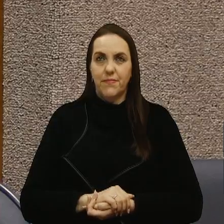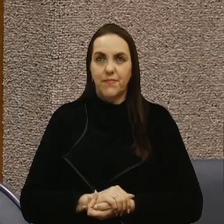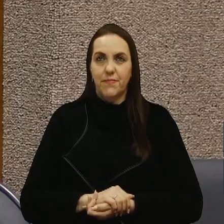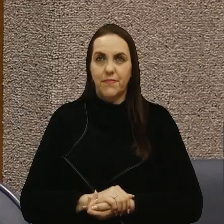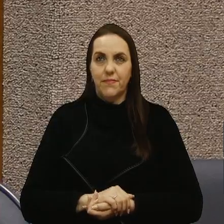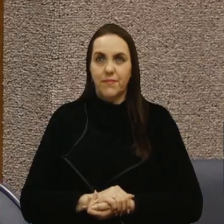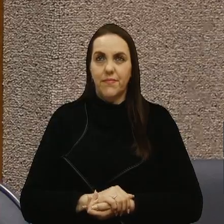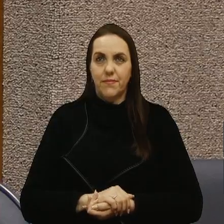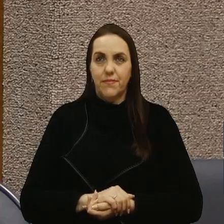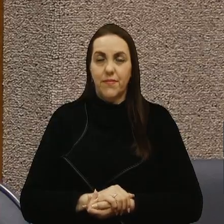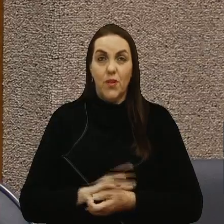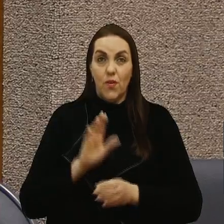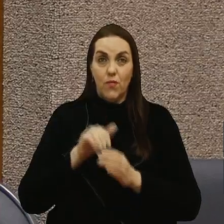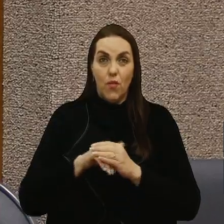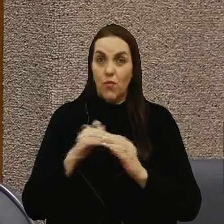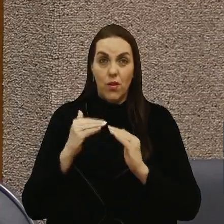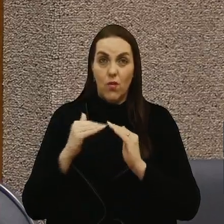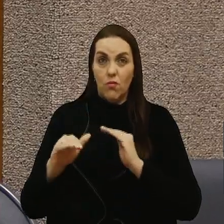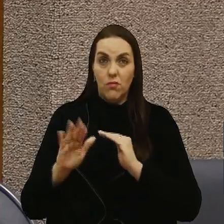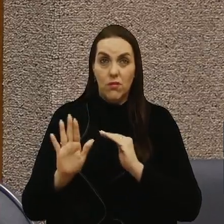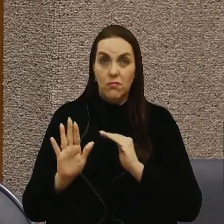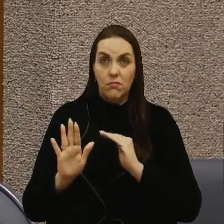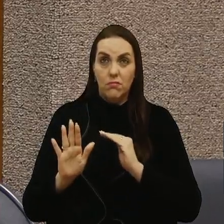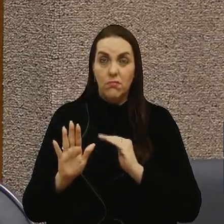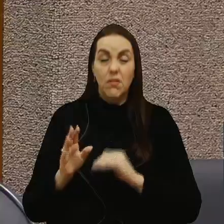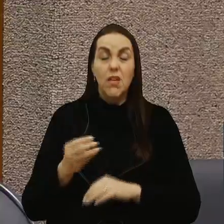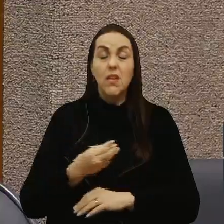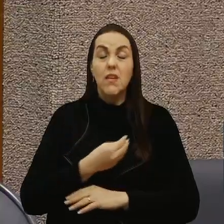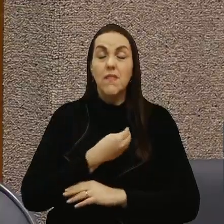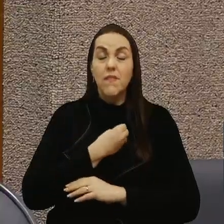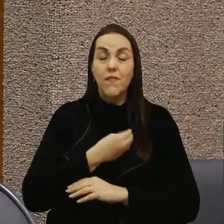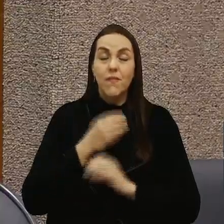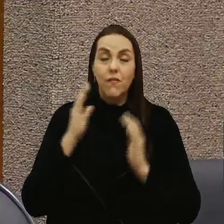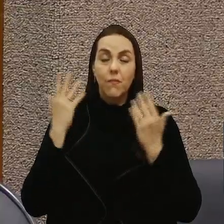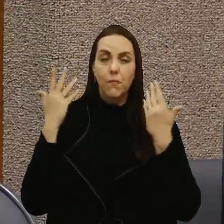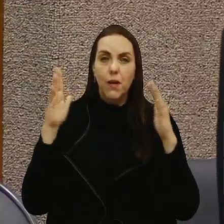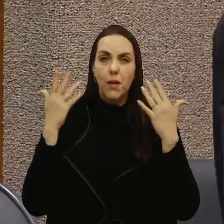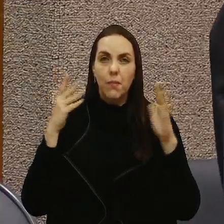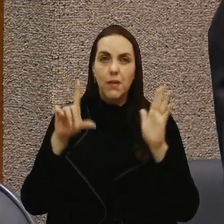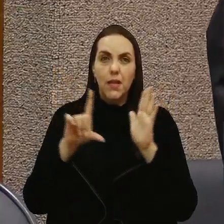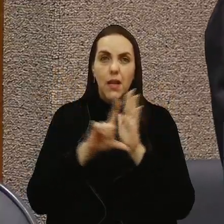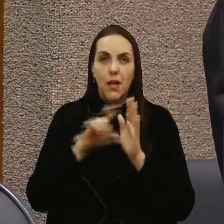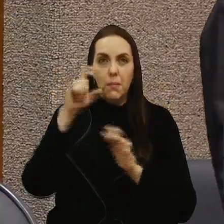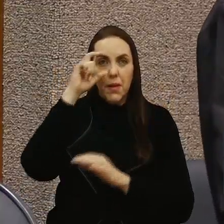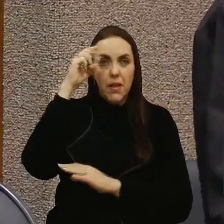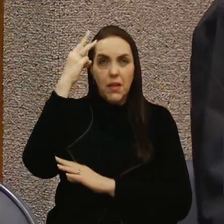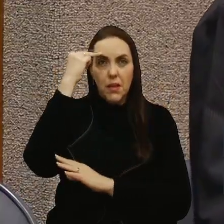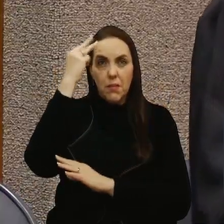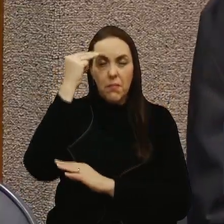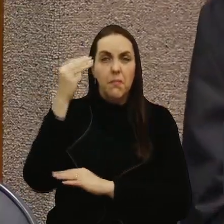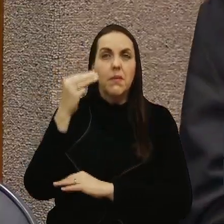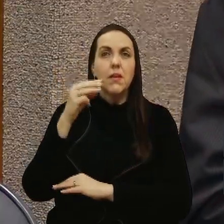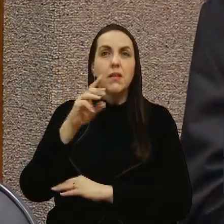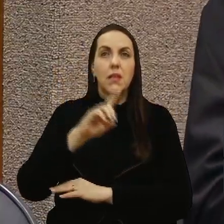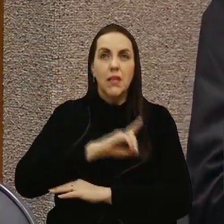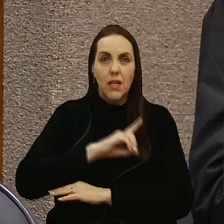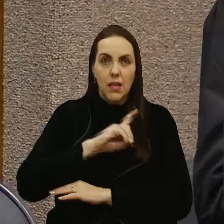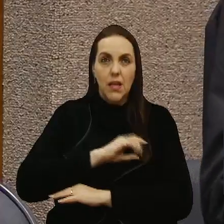Vou votar contra. E viva a Lei Maria da Penha, e viva a delegada Carla Zanetti,